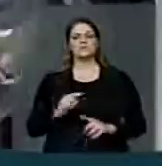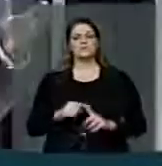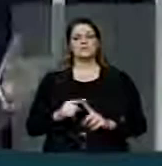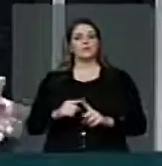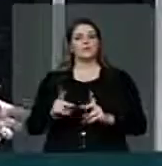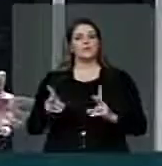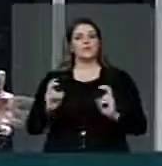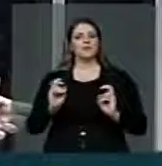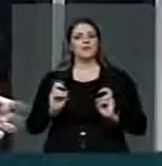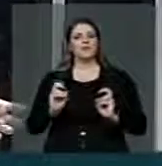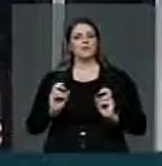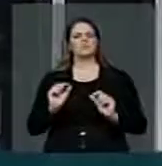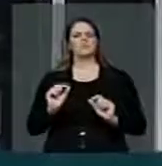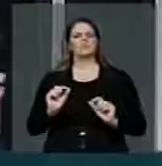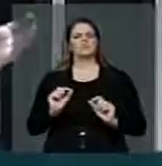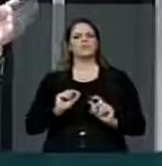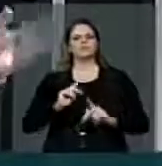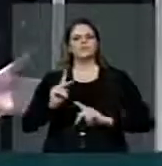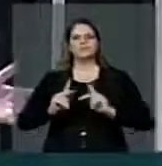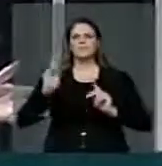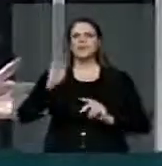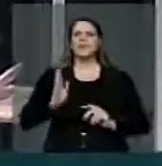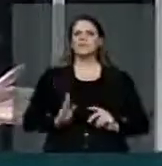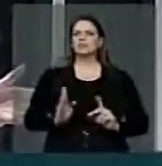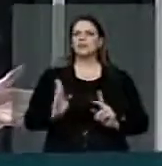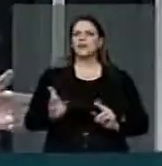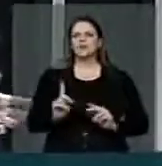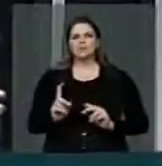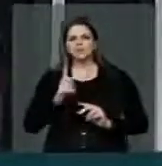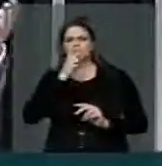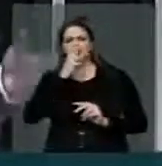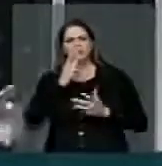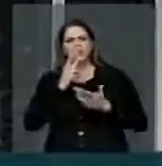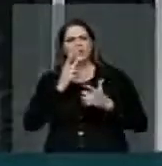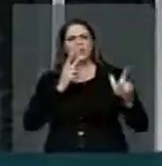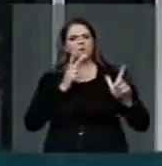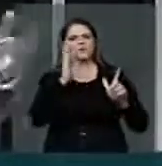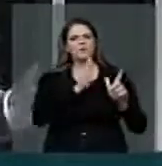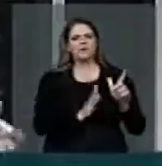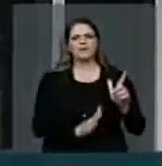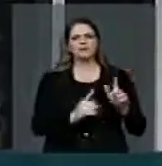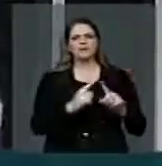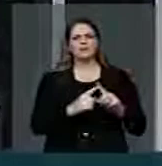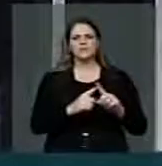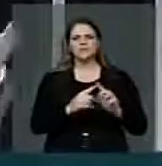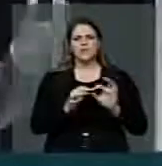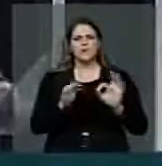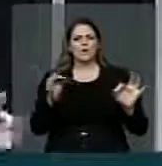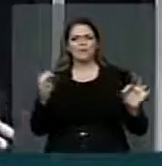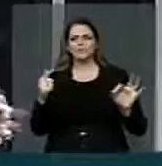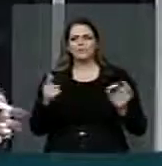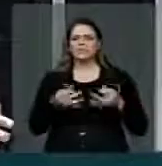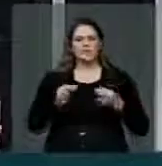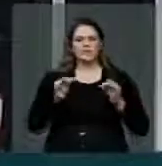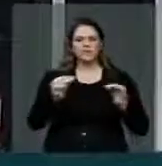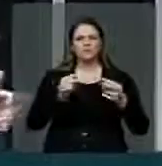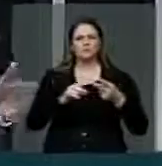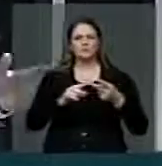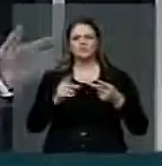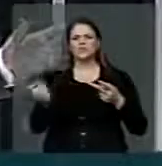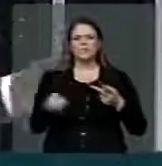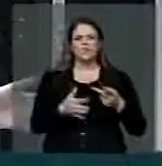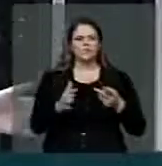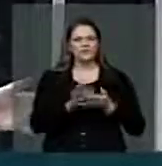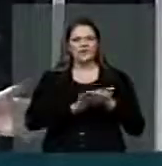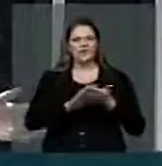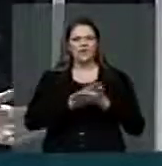exatamente um outro Brasil, um Brasil distante da realidade tecnológica, inovadora, de comunicação, e um Brasil